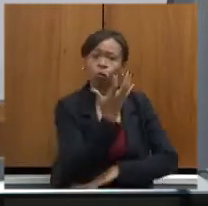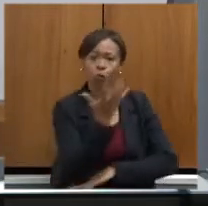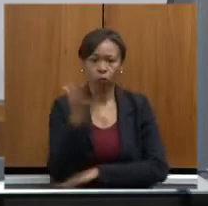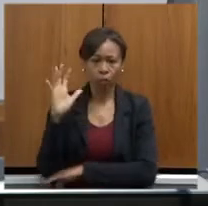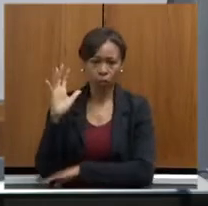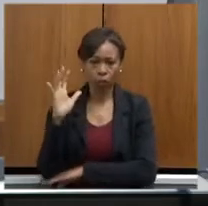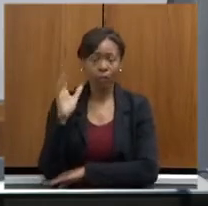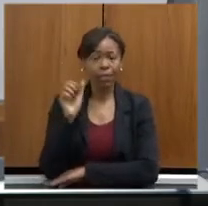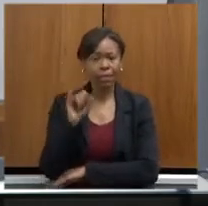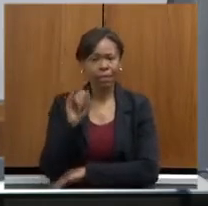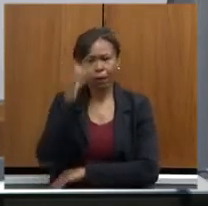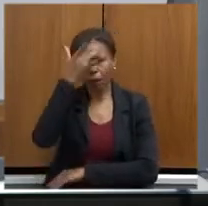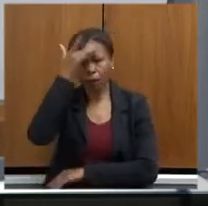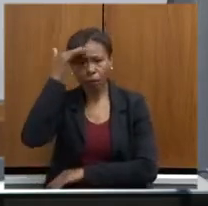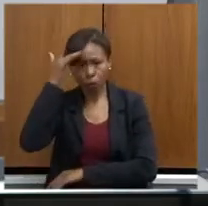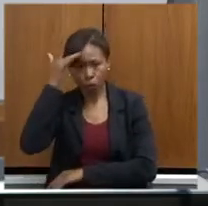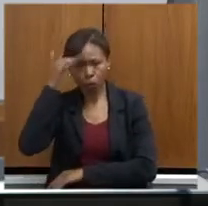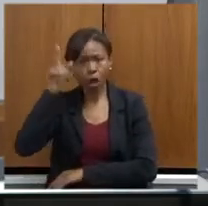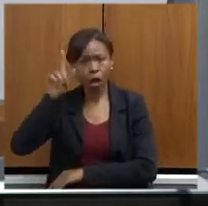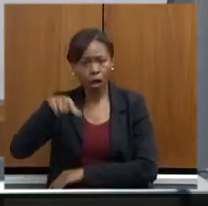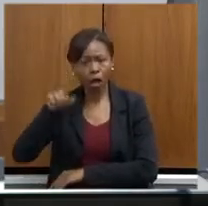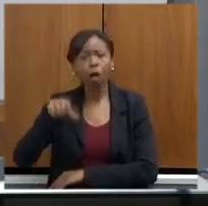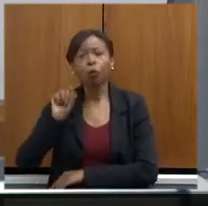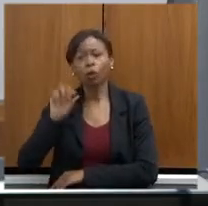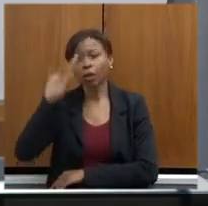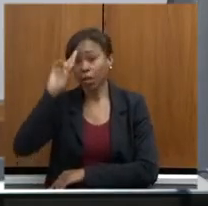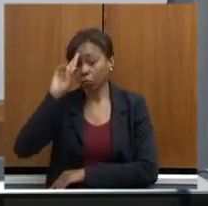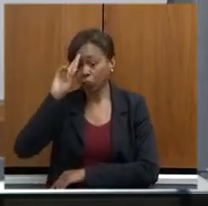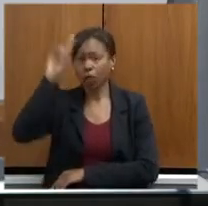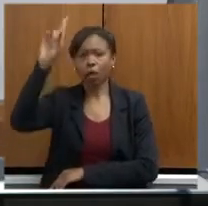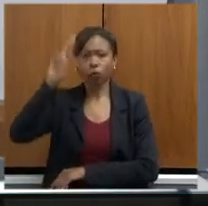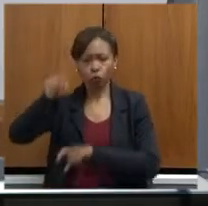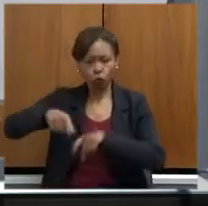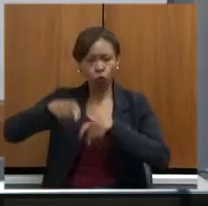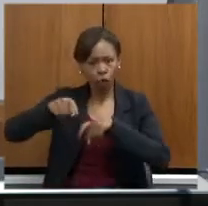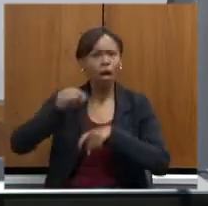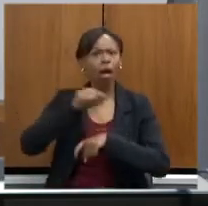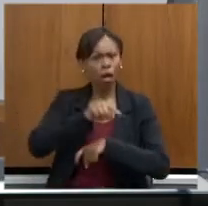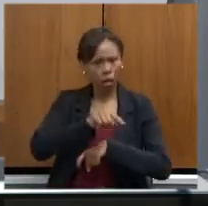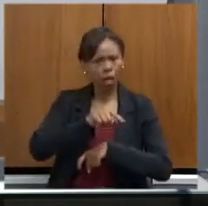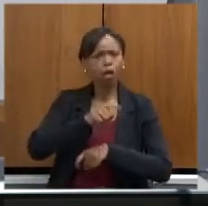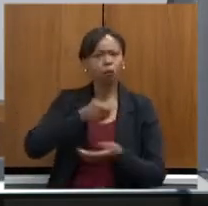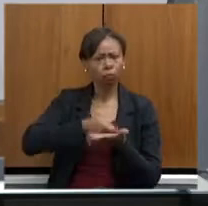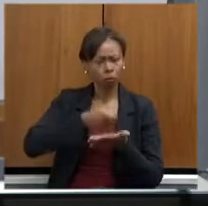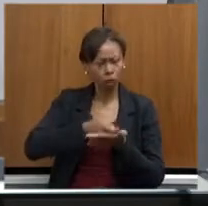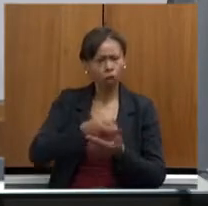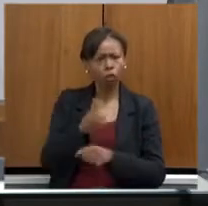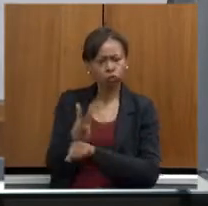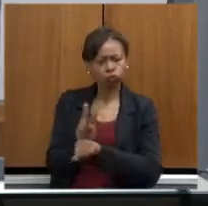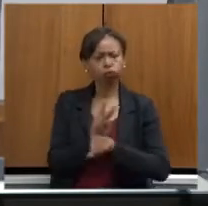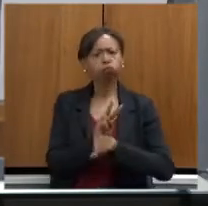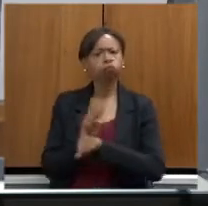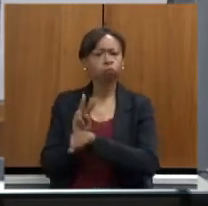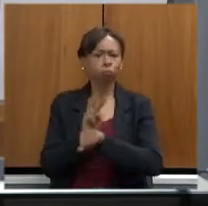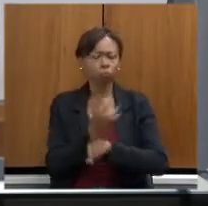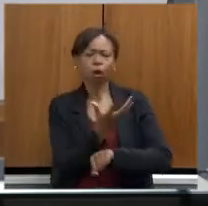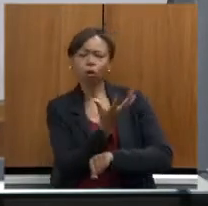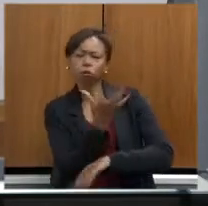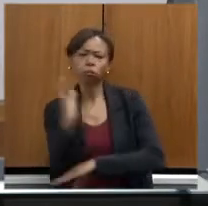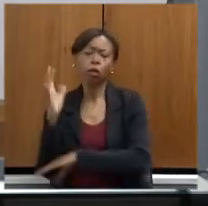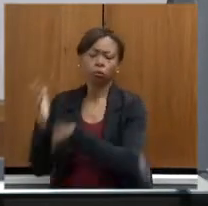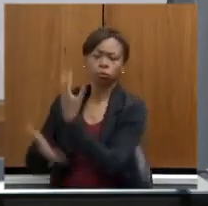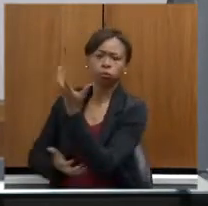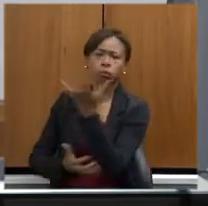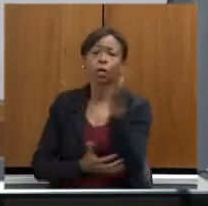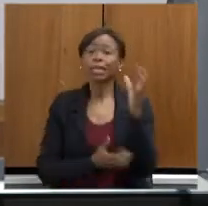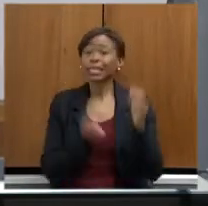é dono ele vai ele e tem mais do que obrigação de preservar o meio ambiente porque quando ele não cuidar do meio